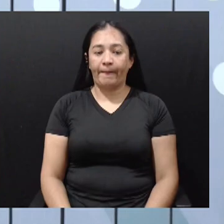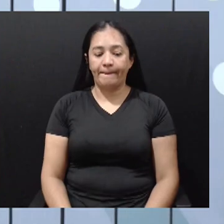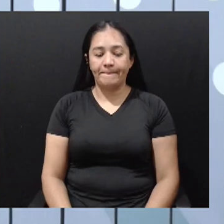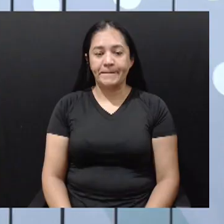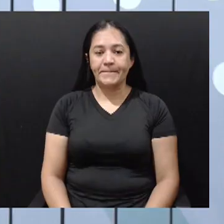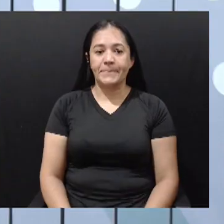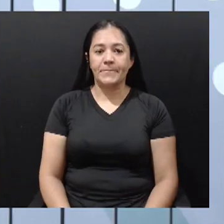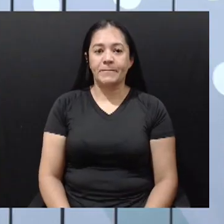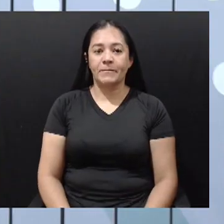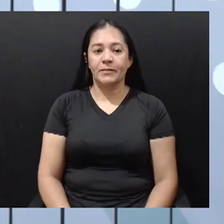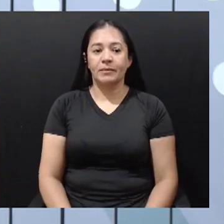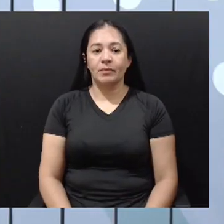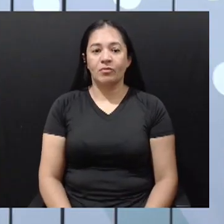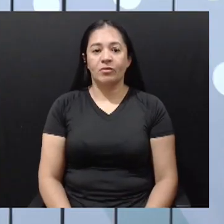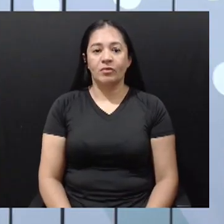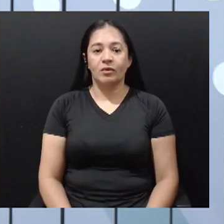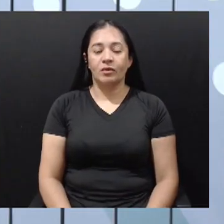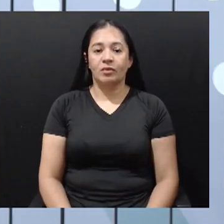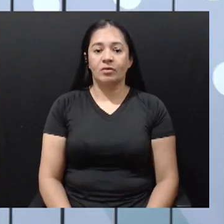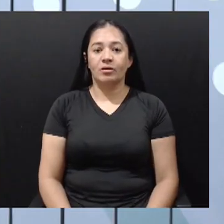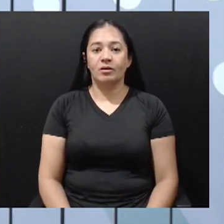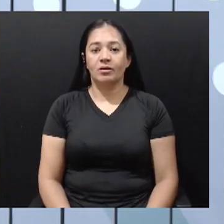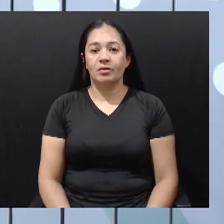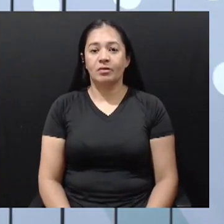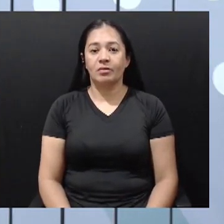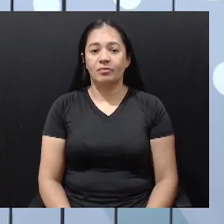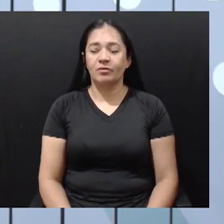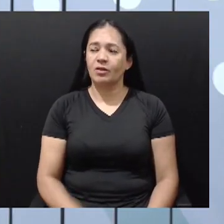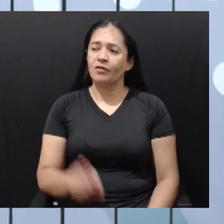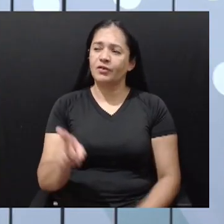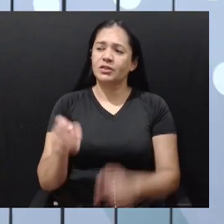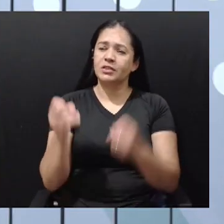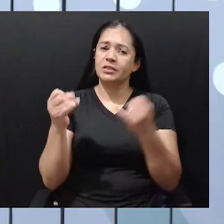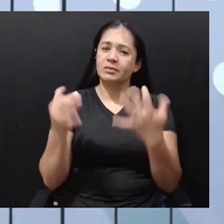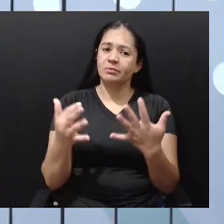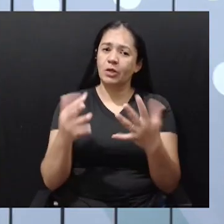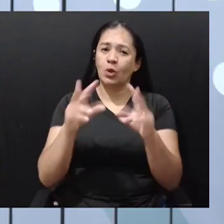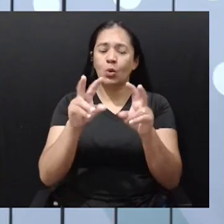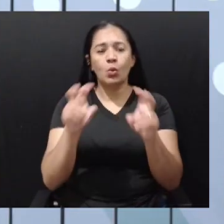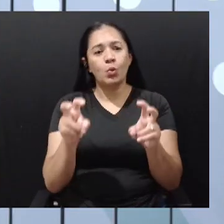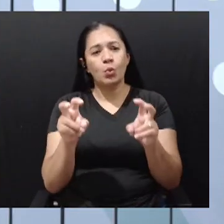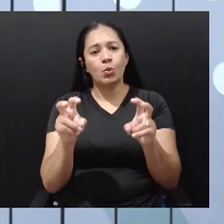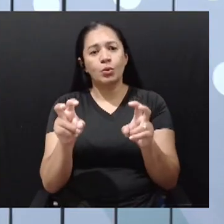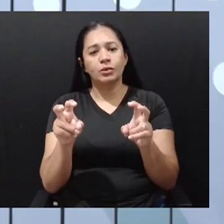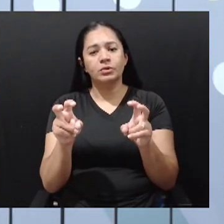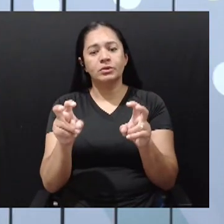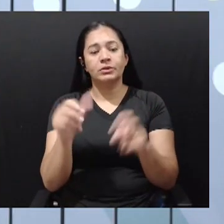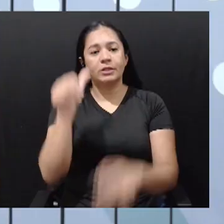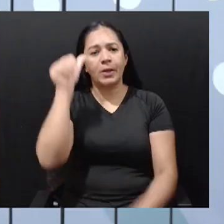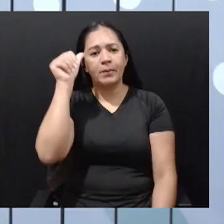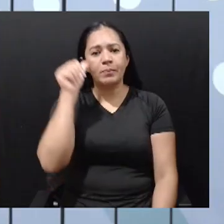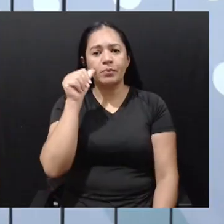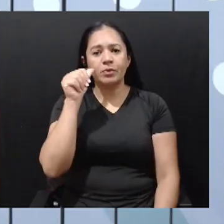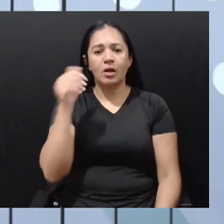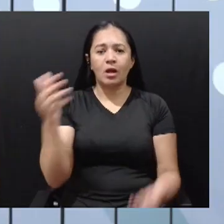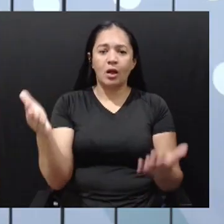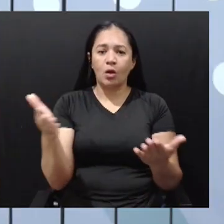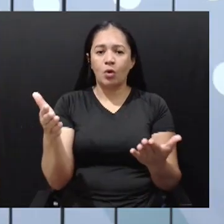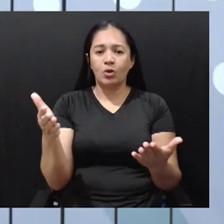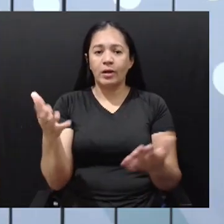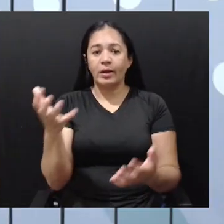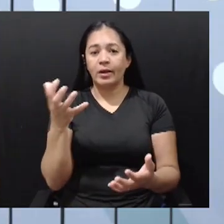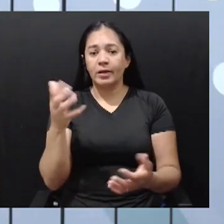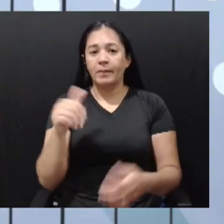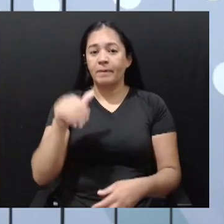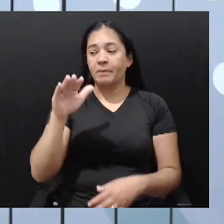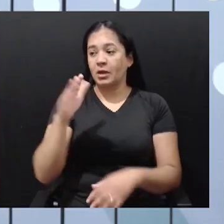Tá certo, então. Leonardo, você falou sobre essa questão, né, da mulher que ela acaba querendo ter mais praticidade,